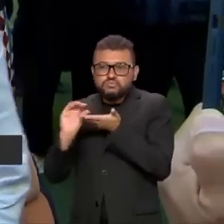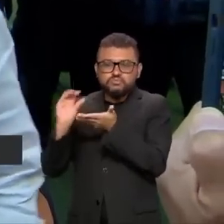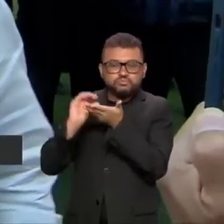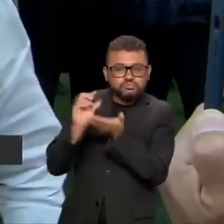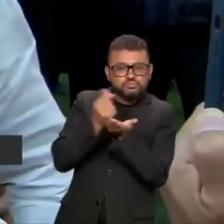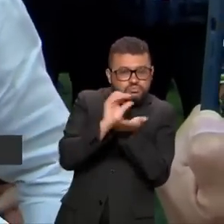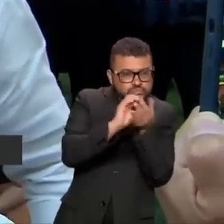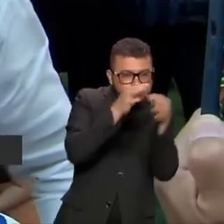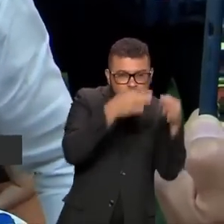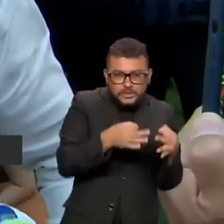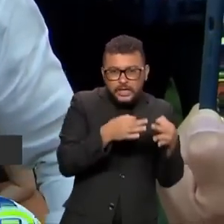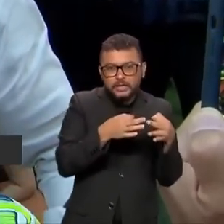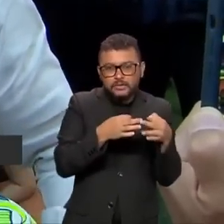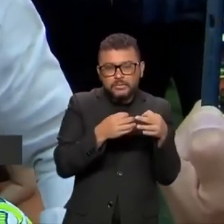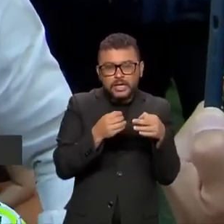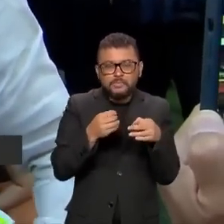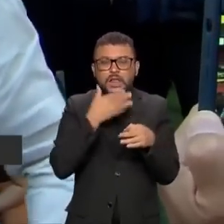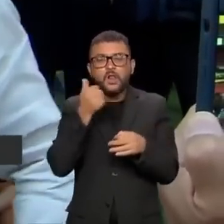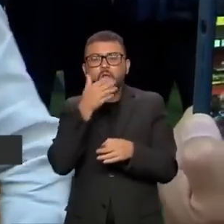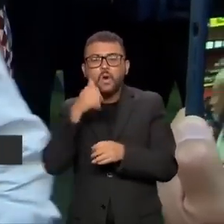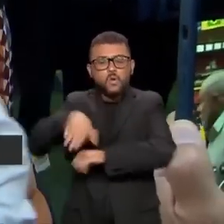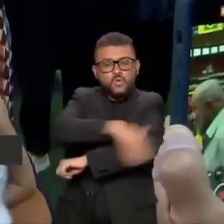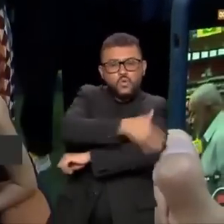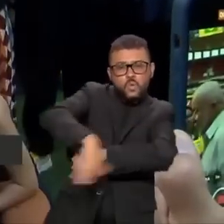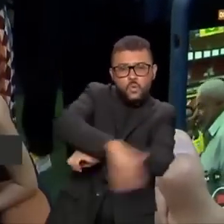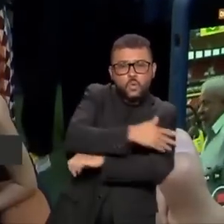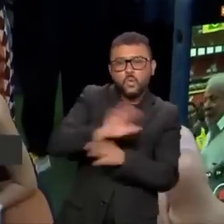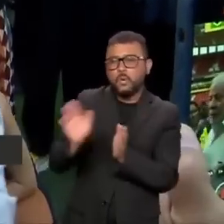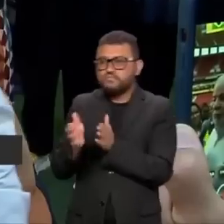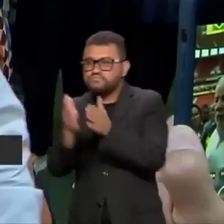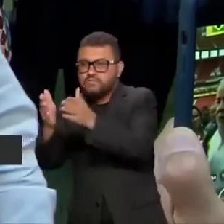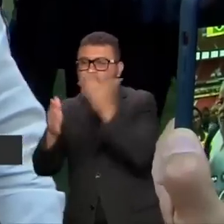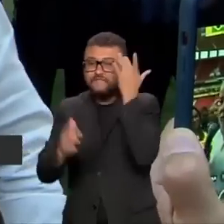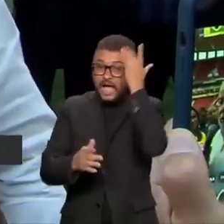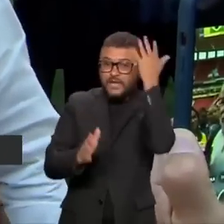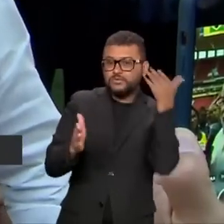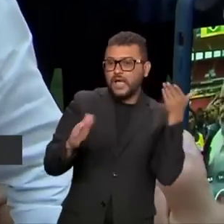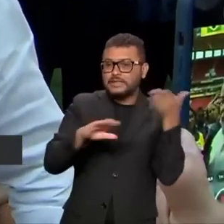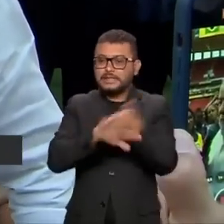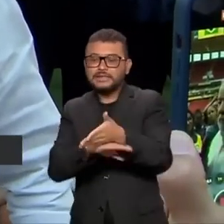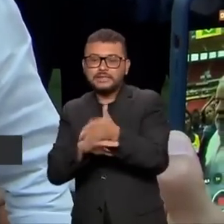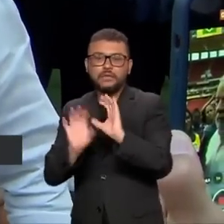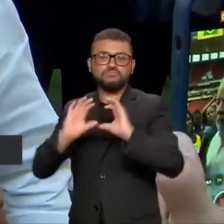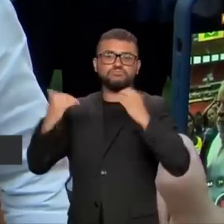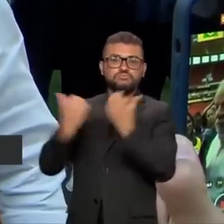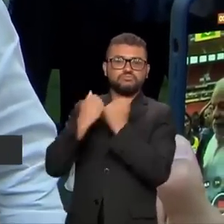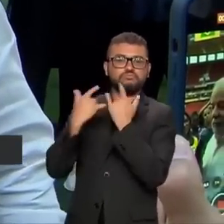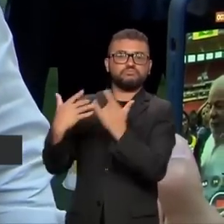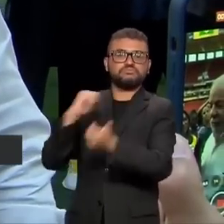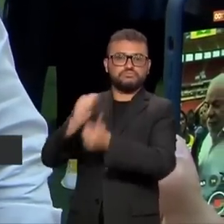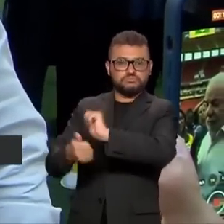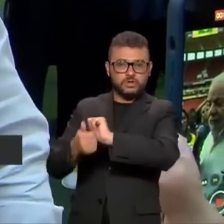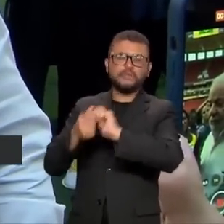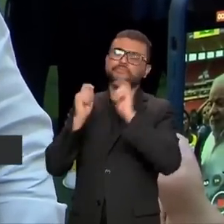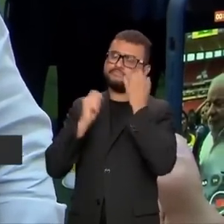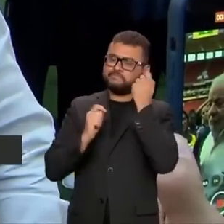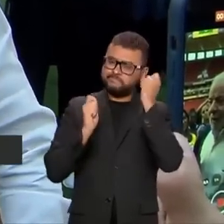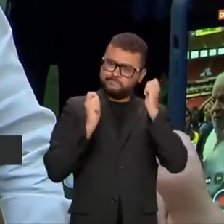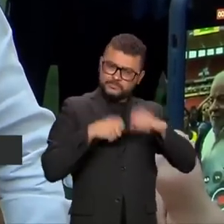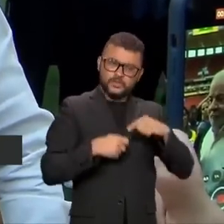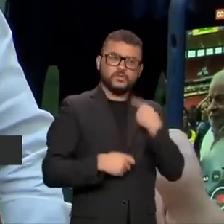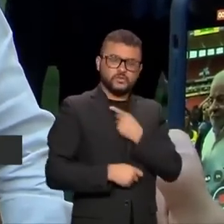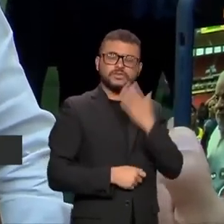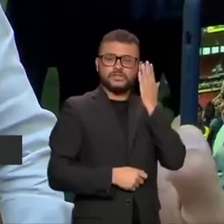melhorar vias públicas, para facilitar a chegada ao estádio, sabe? Portanto, eu acho, presidente, que